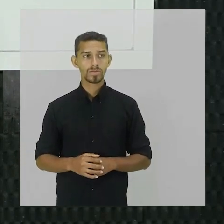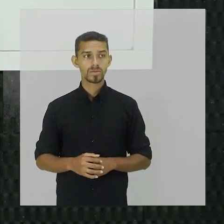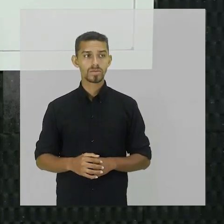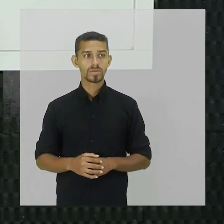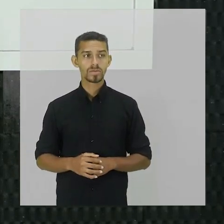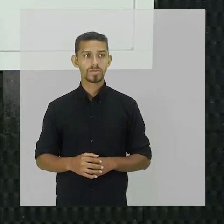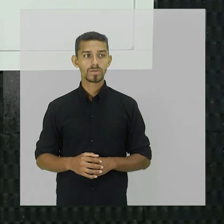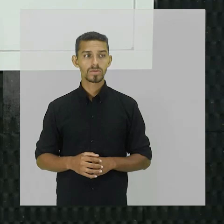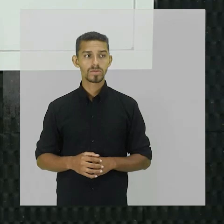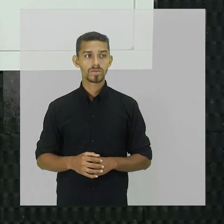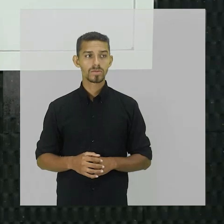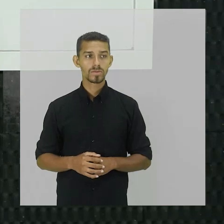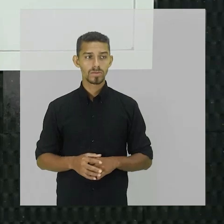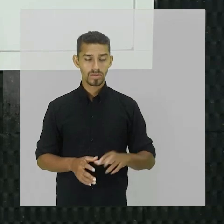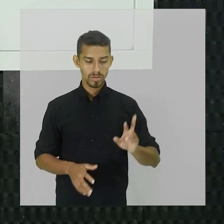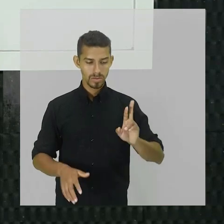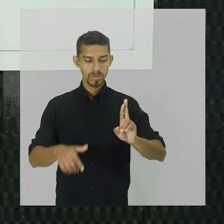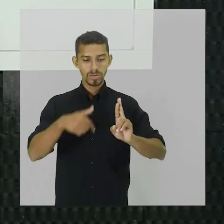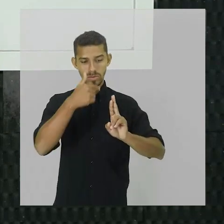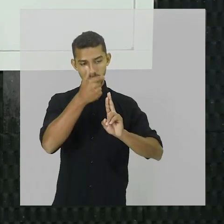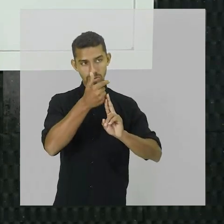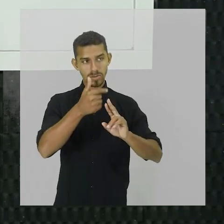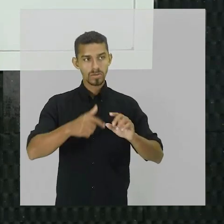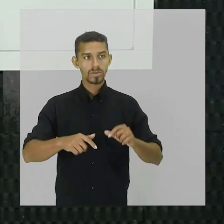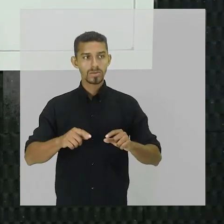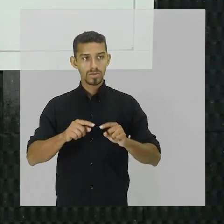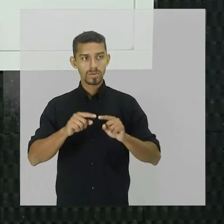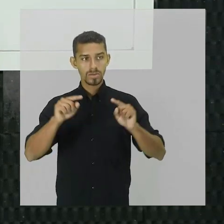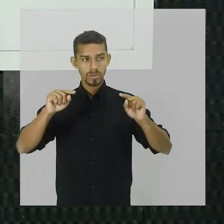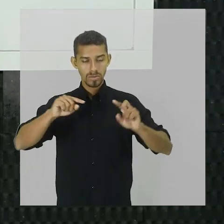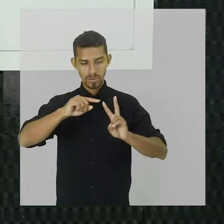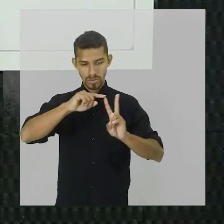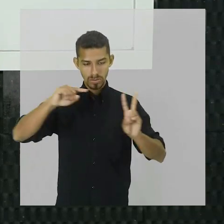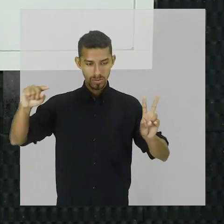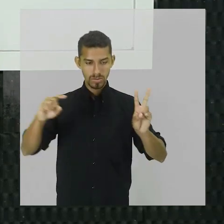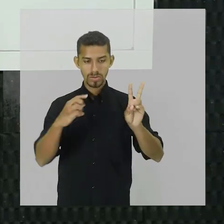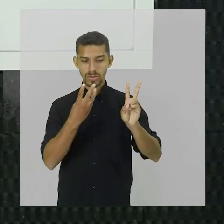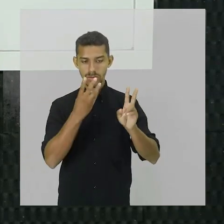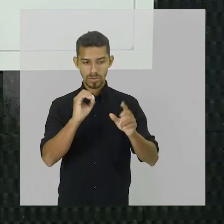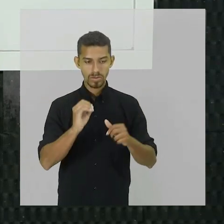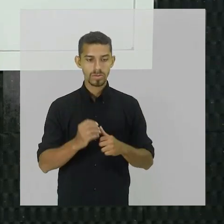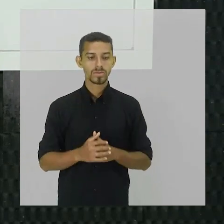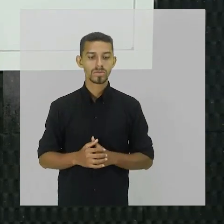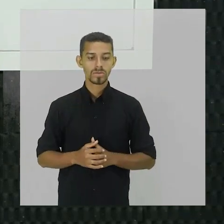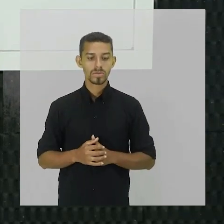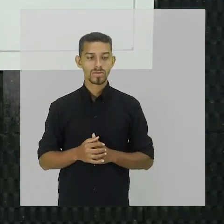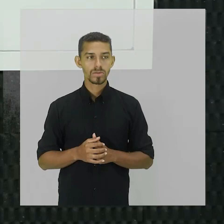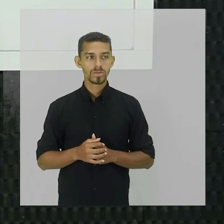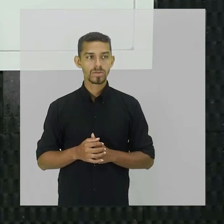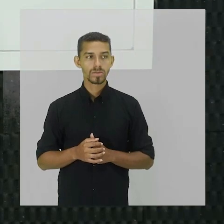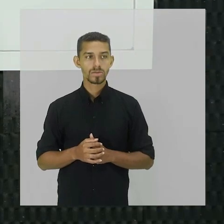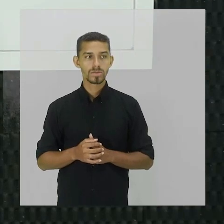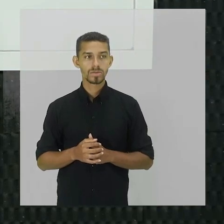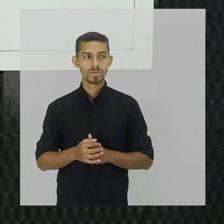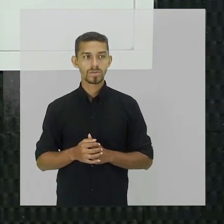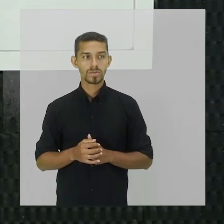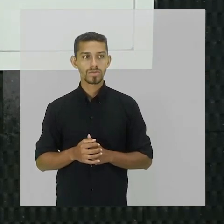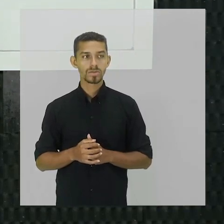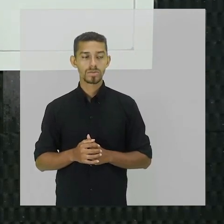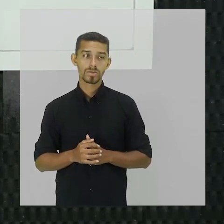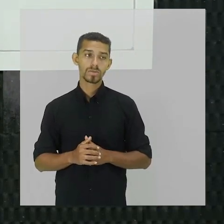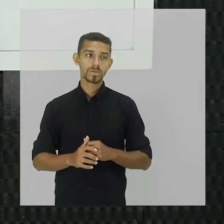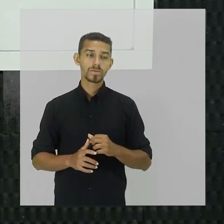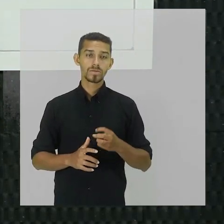E o Rzão vai ser igual a raiz quadrada de 30. Eu posso deixar assim mesmo, porque acho que tem